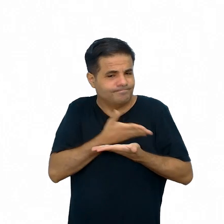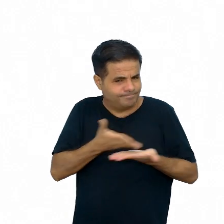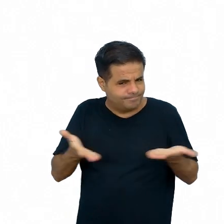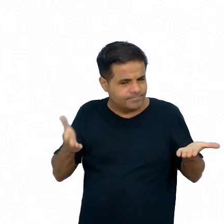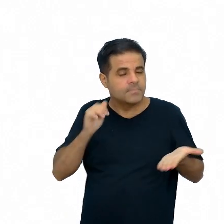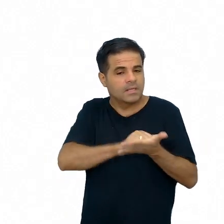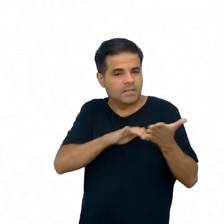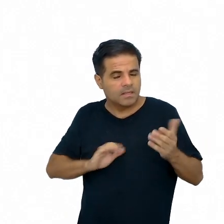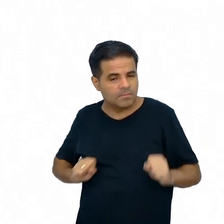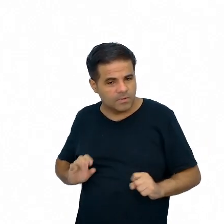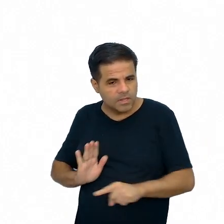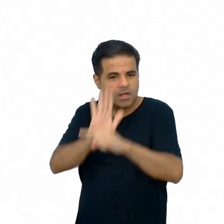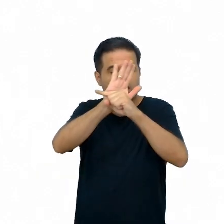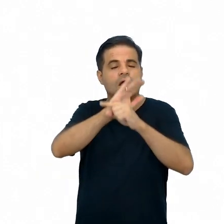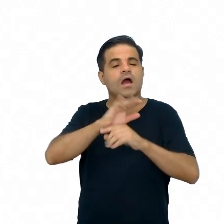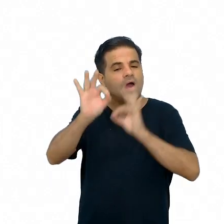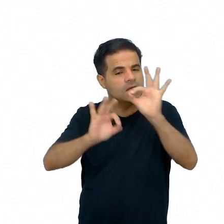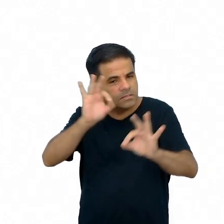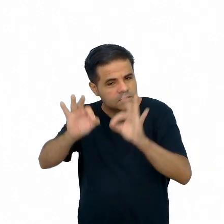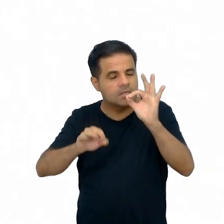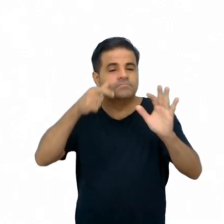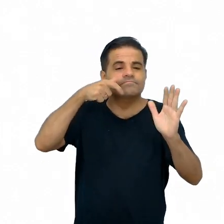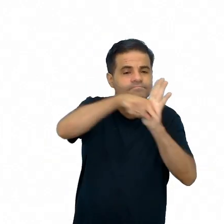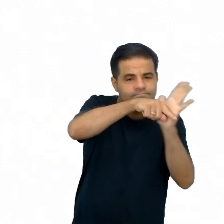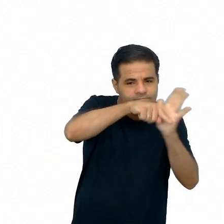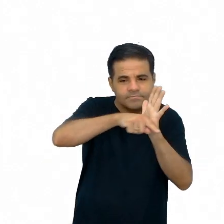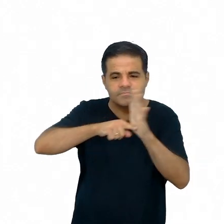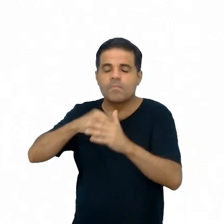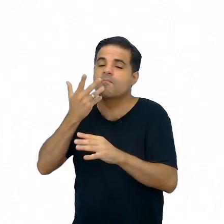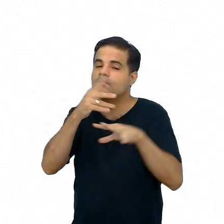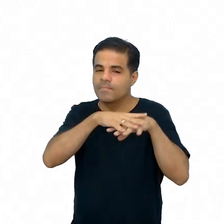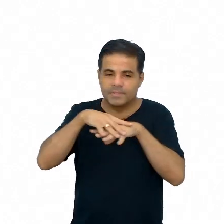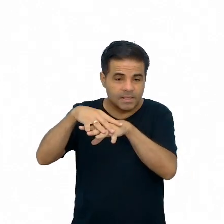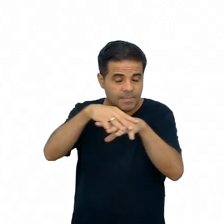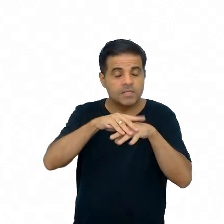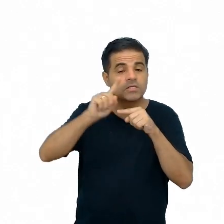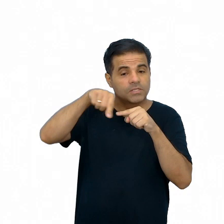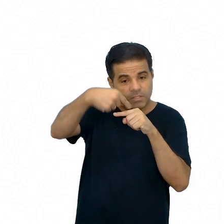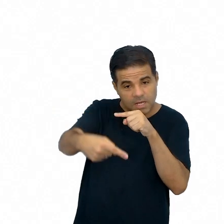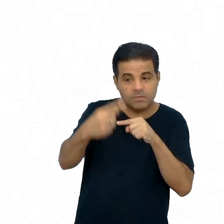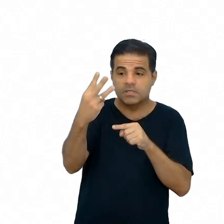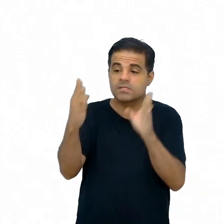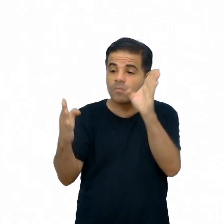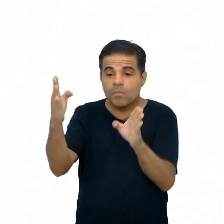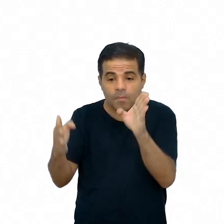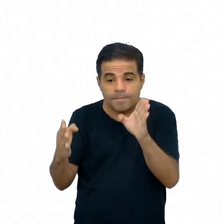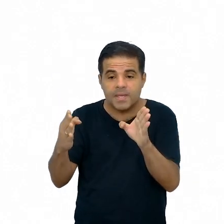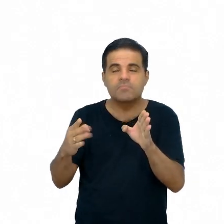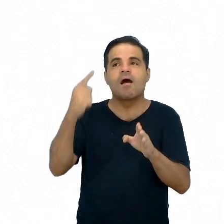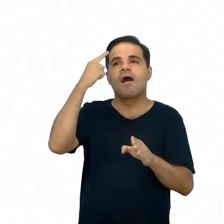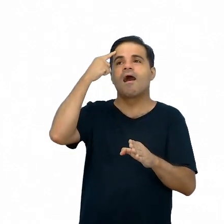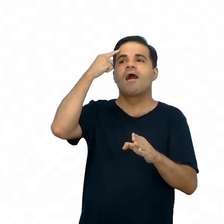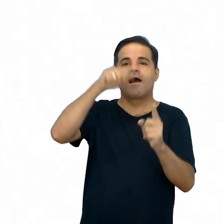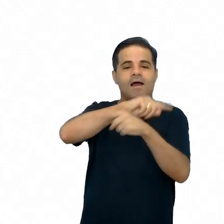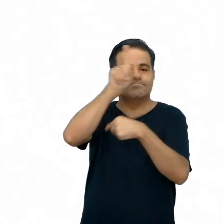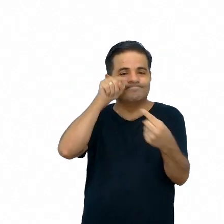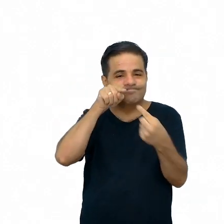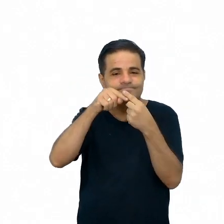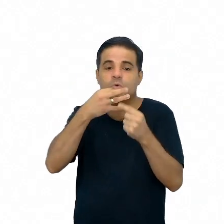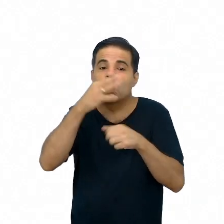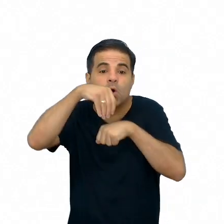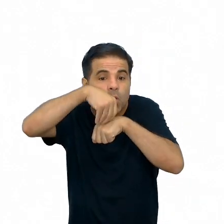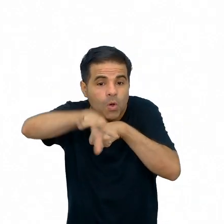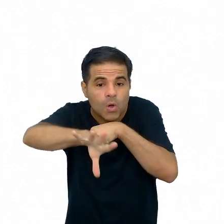atividades que favoreçam a realização da investigação matemática. Já no terceiro momento, a intenção é sugerir